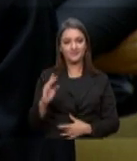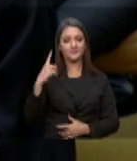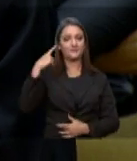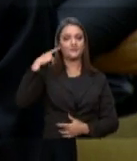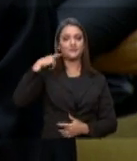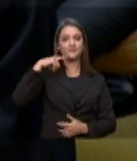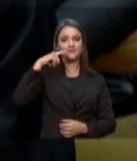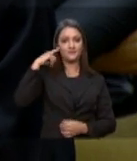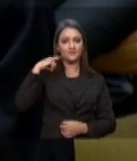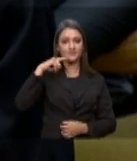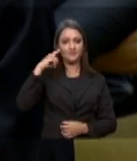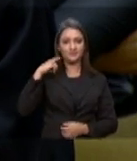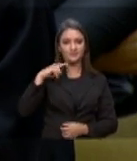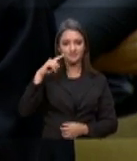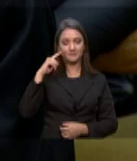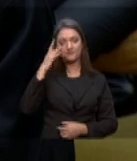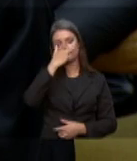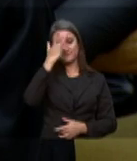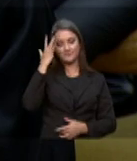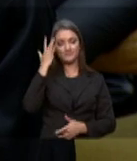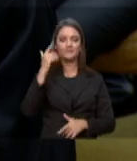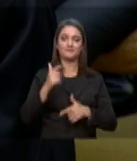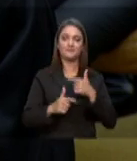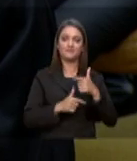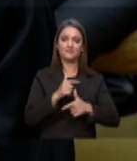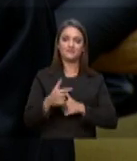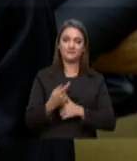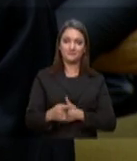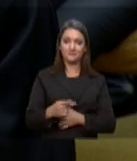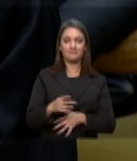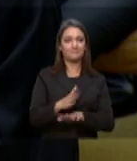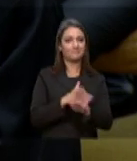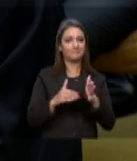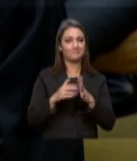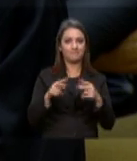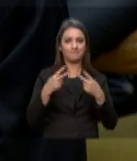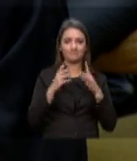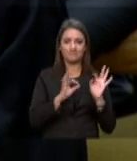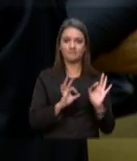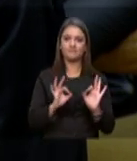advogados, senhores servidores, senhoras e senhores.